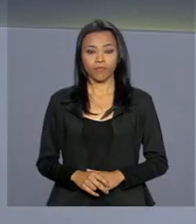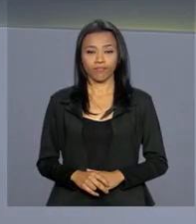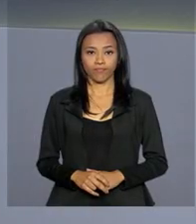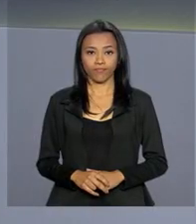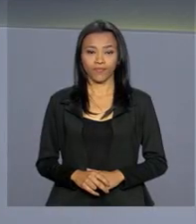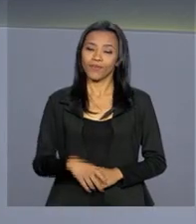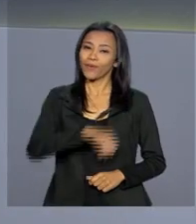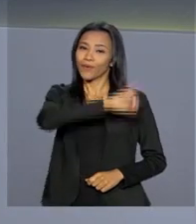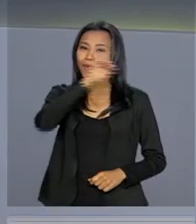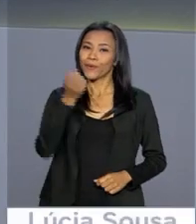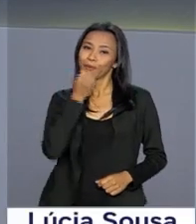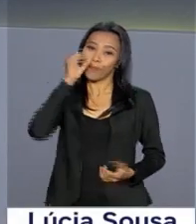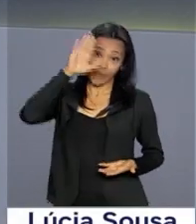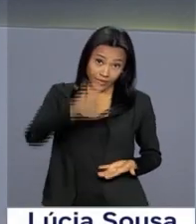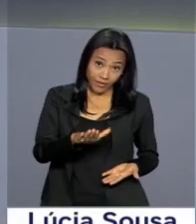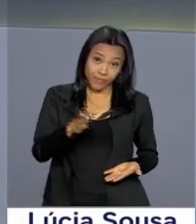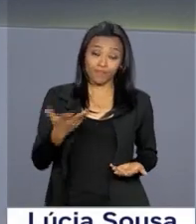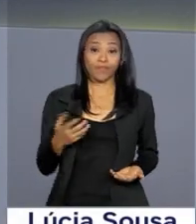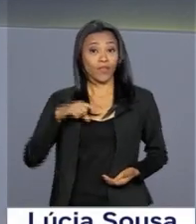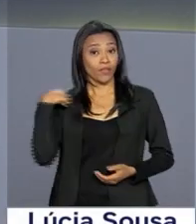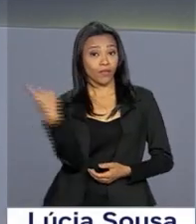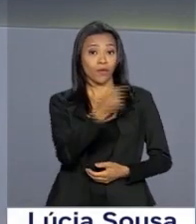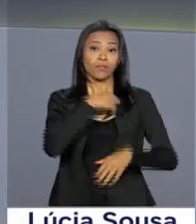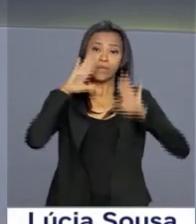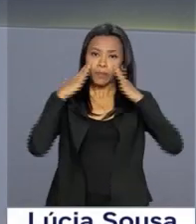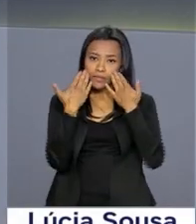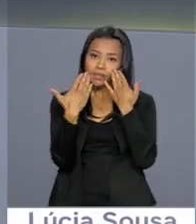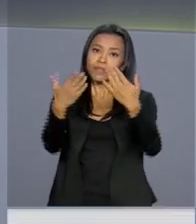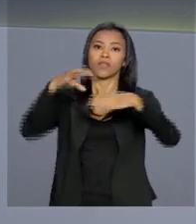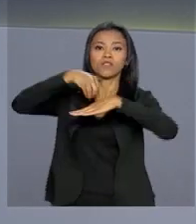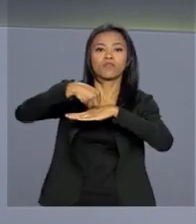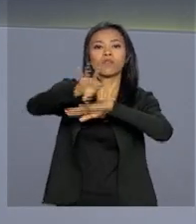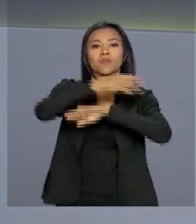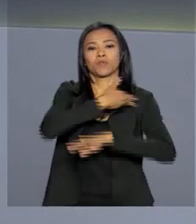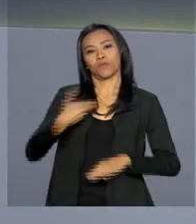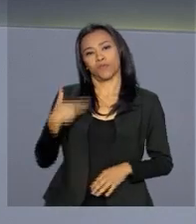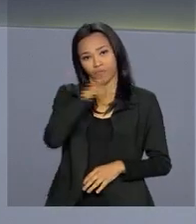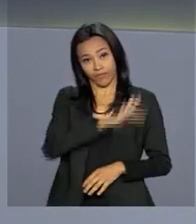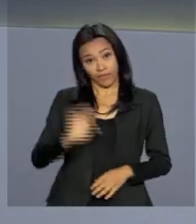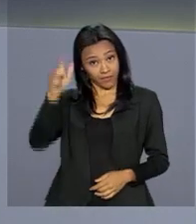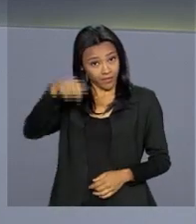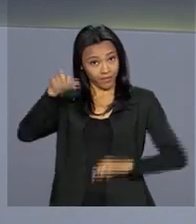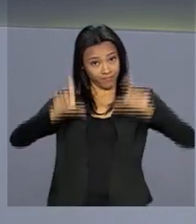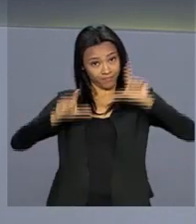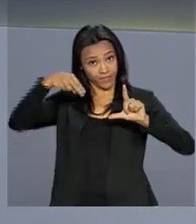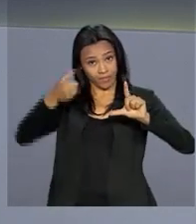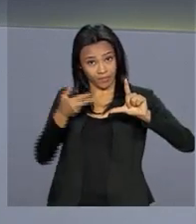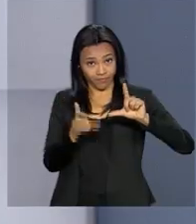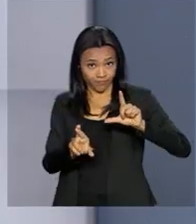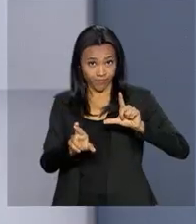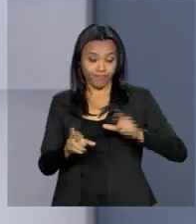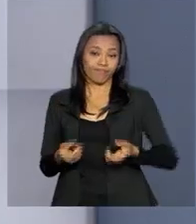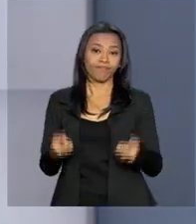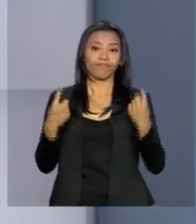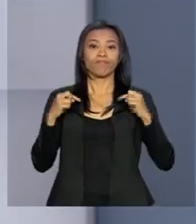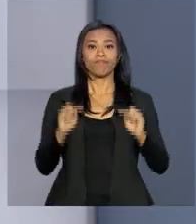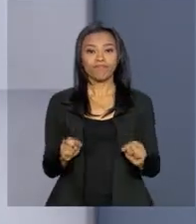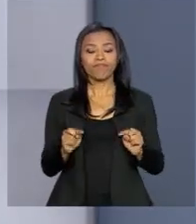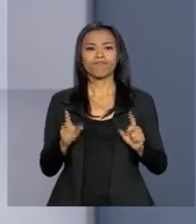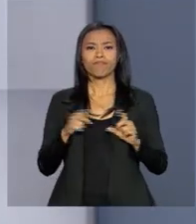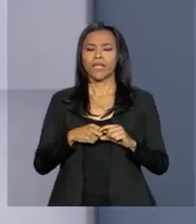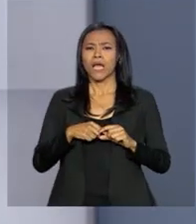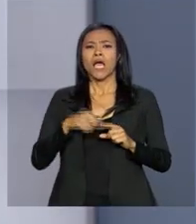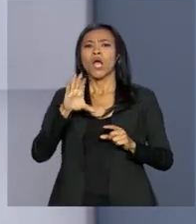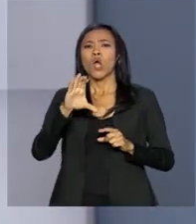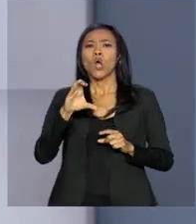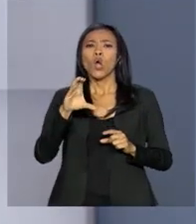olá boa tarde estamos lá com as notícias do governo federal aqui no repórter nbr cotistas